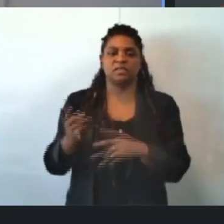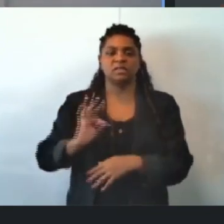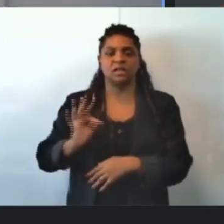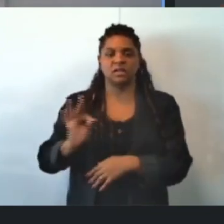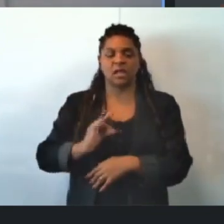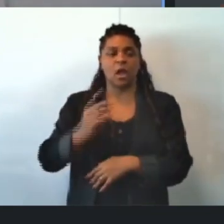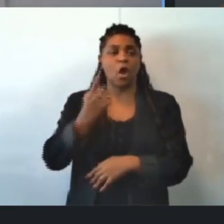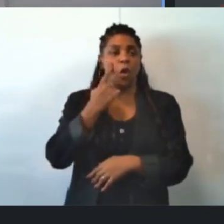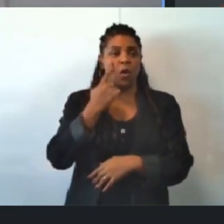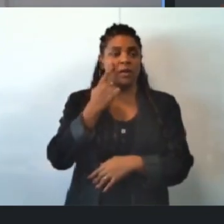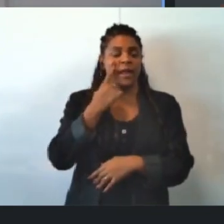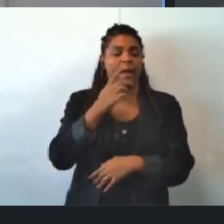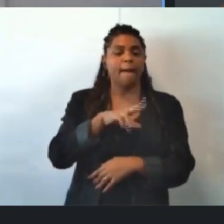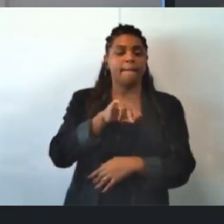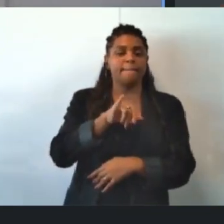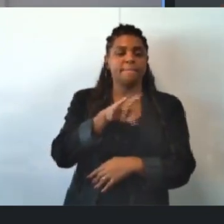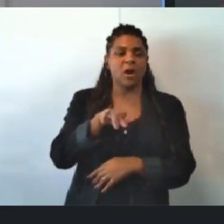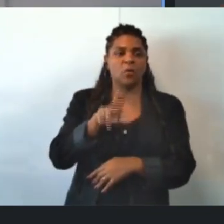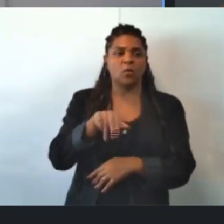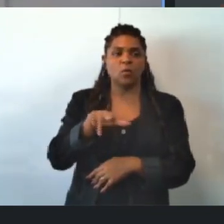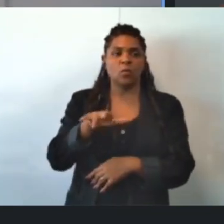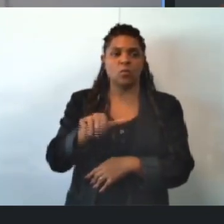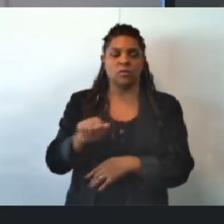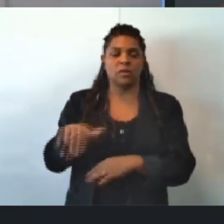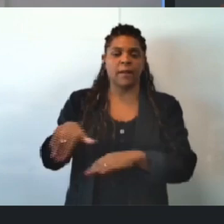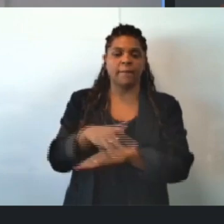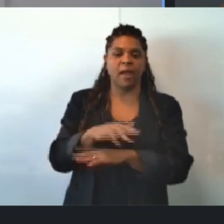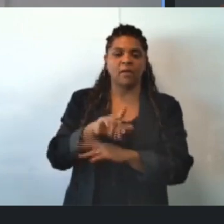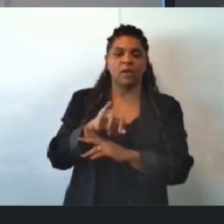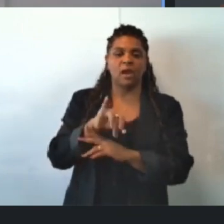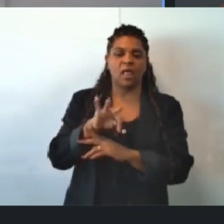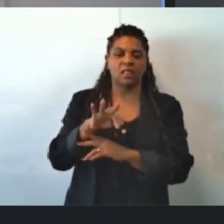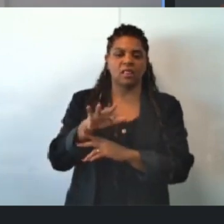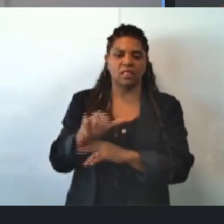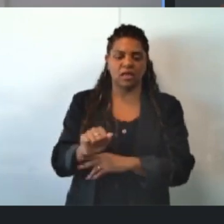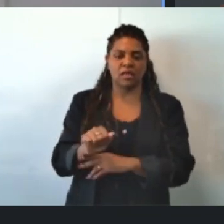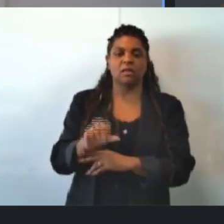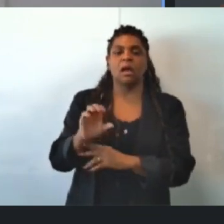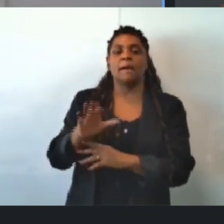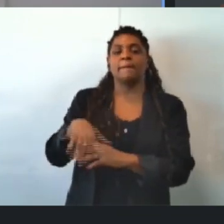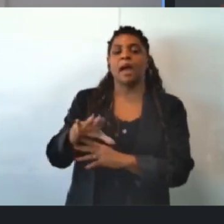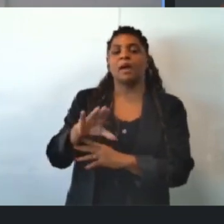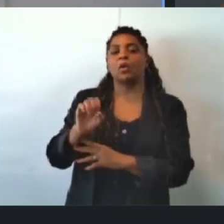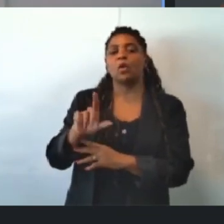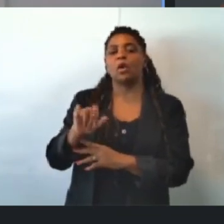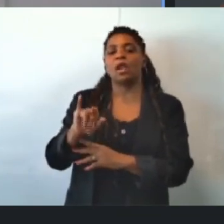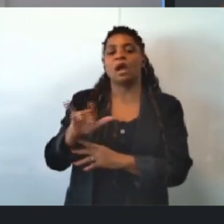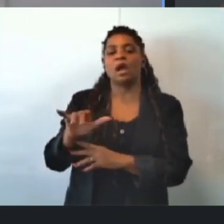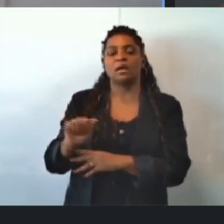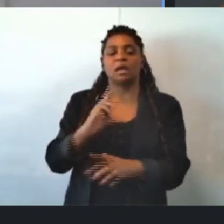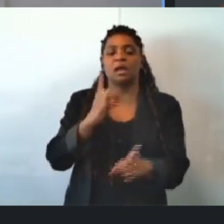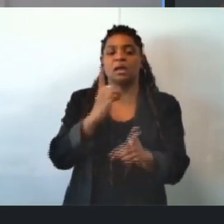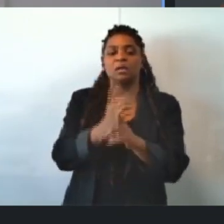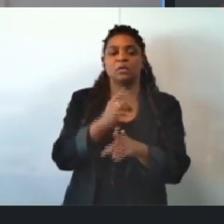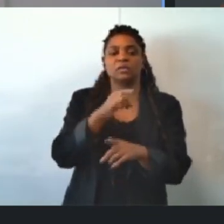bairro Olaria. Dia 5 de julho de 2024, às 10 da manhã, o ponto de encontro é na rua Lantana, em frente ao número 18.